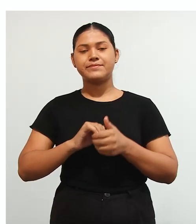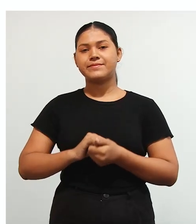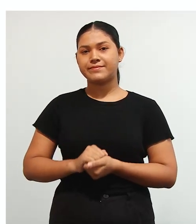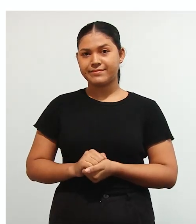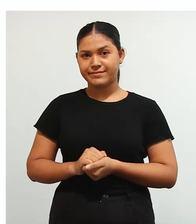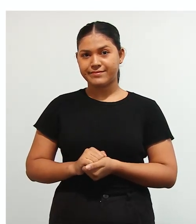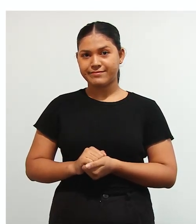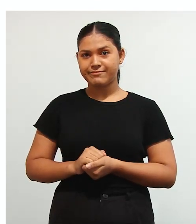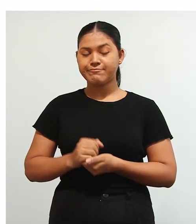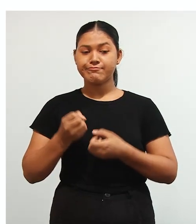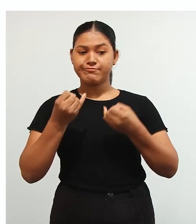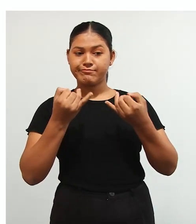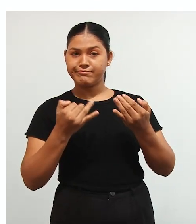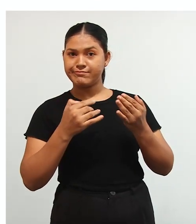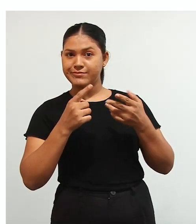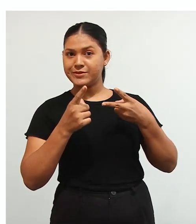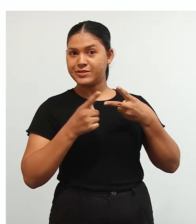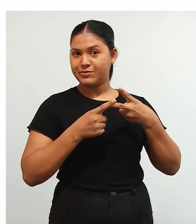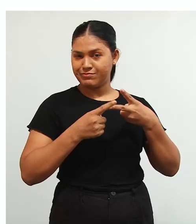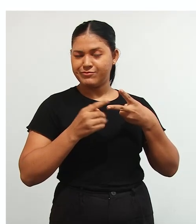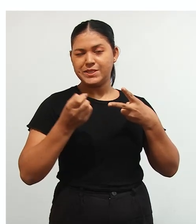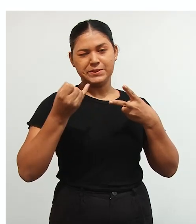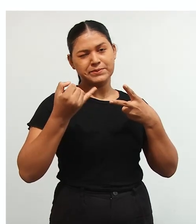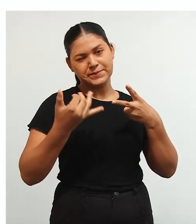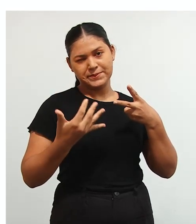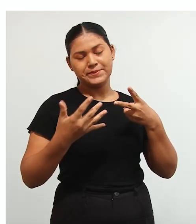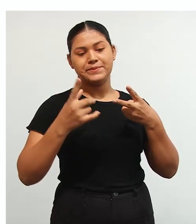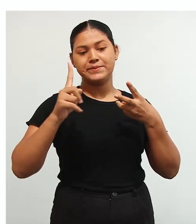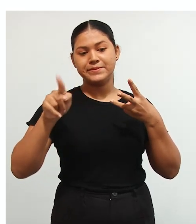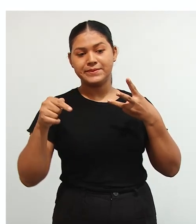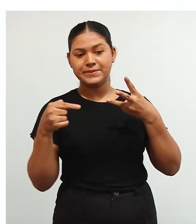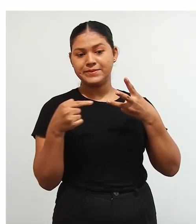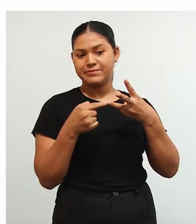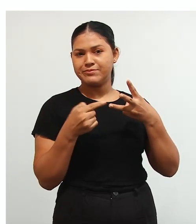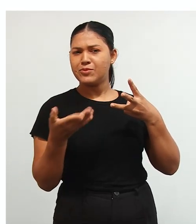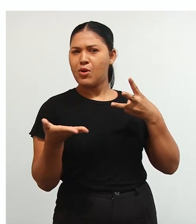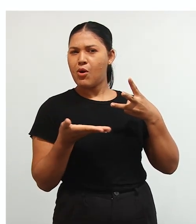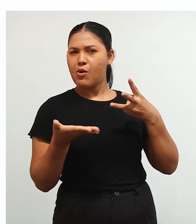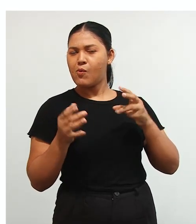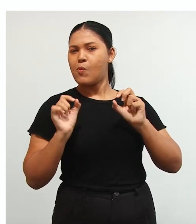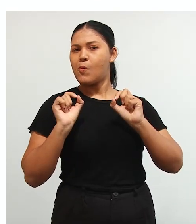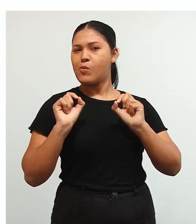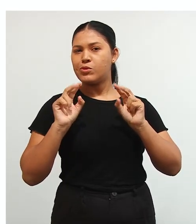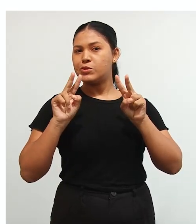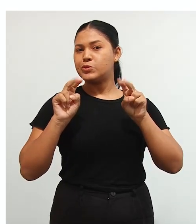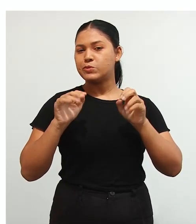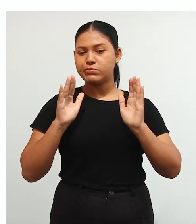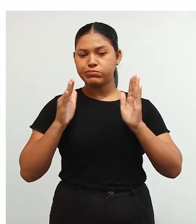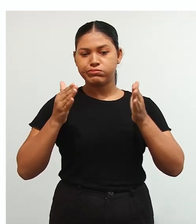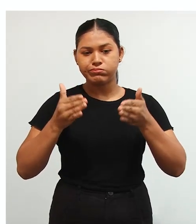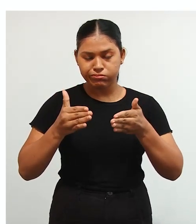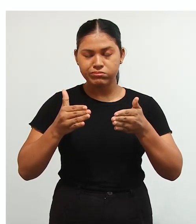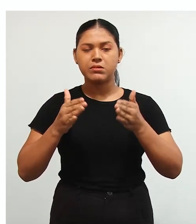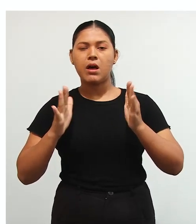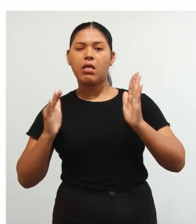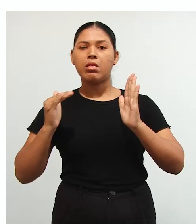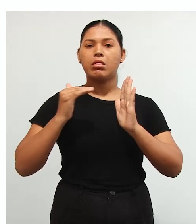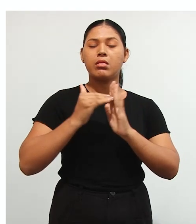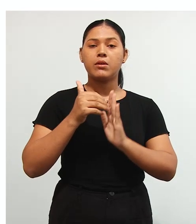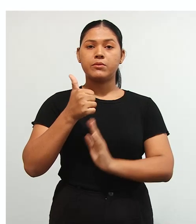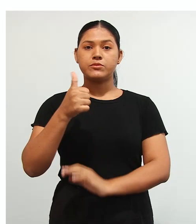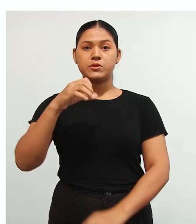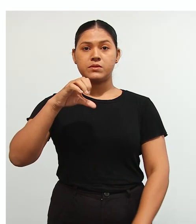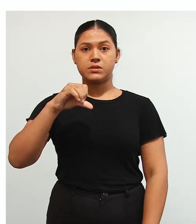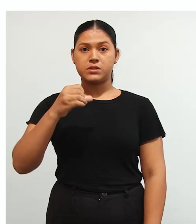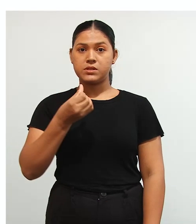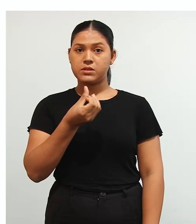rapidamente. Já falei desse período aqui, também rapidamente. E agora vamos falar desse período que vai até o ano